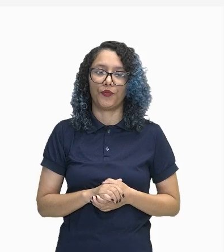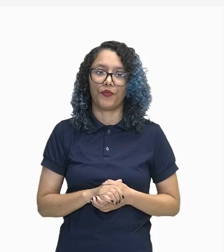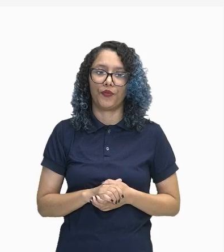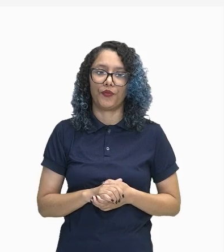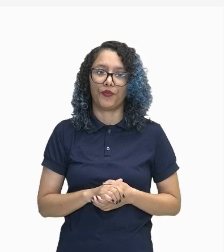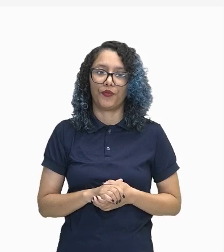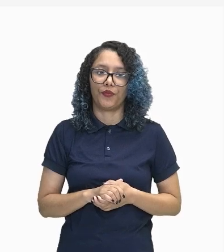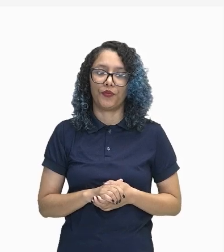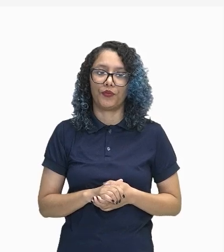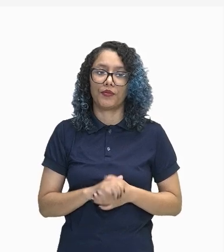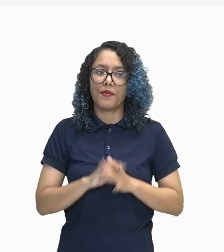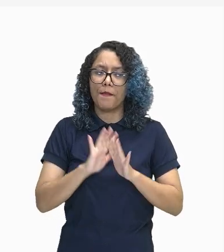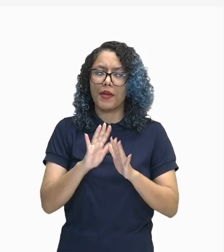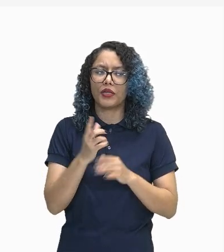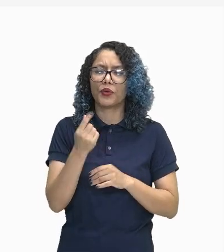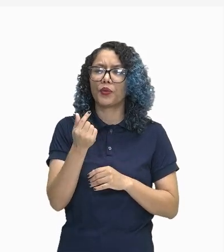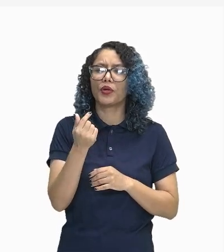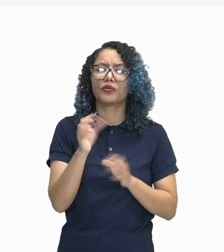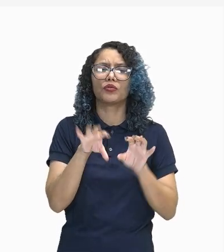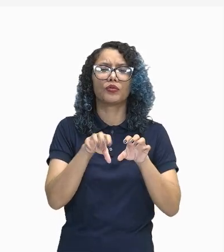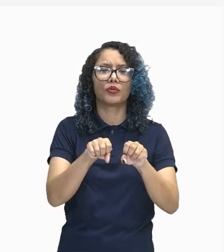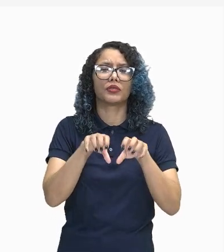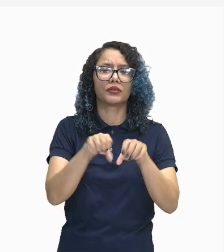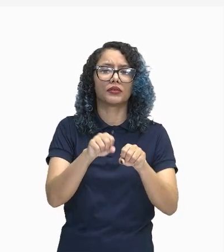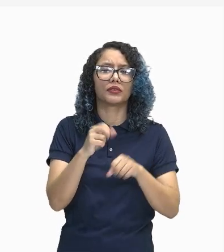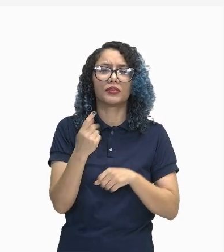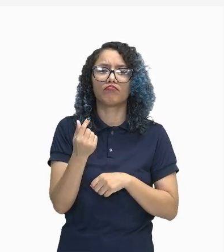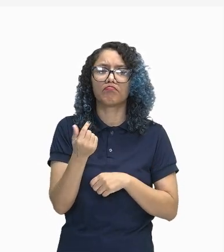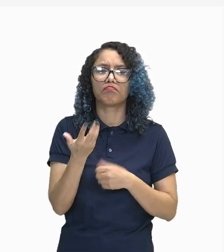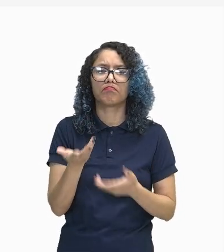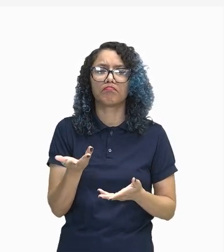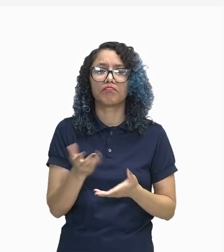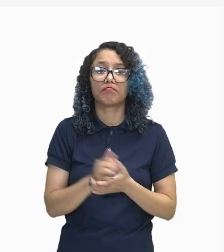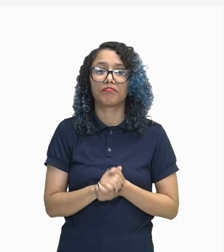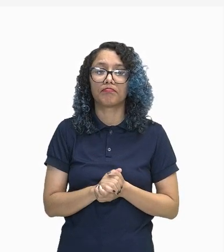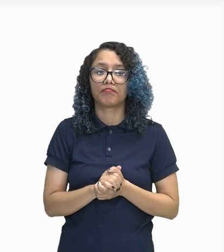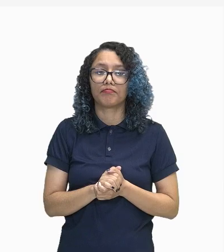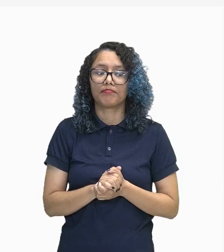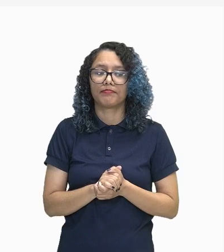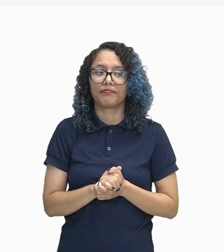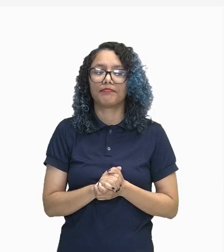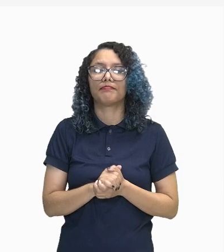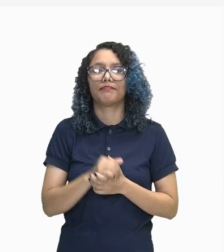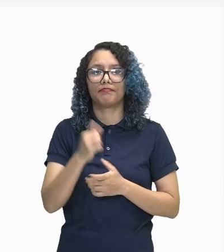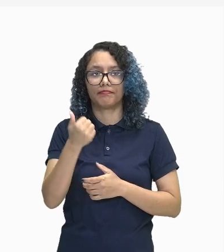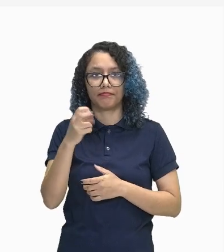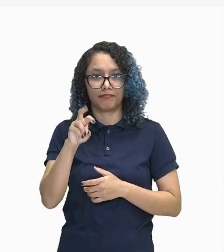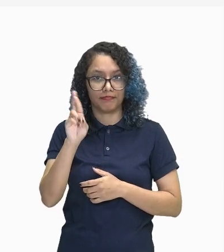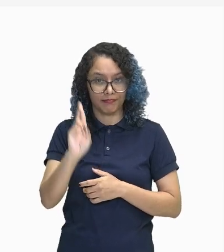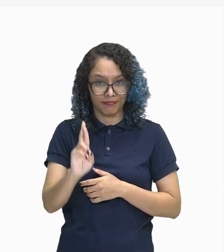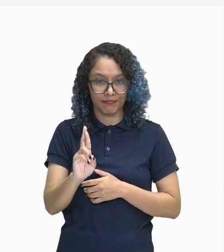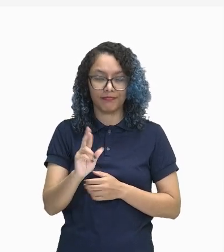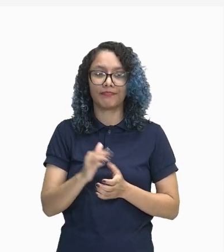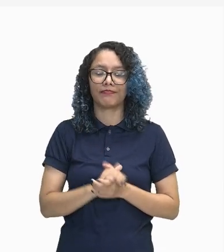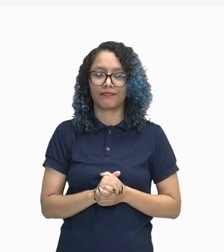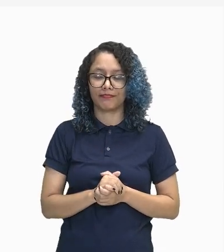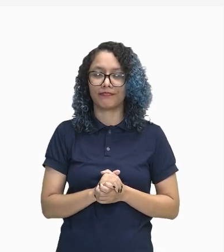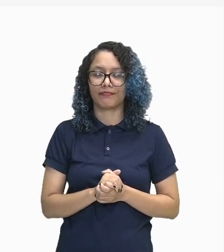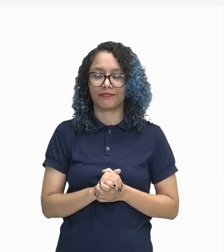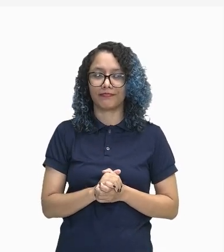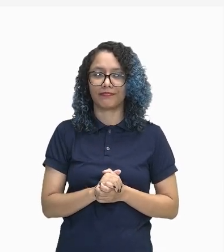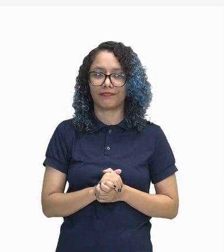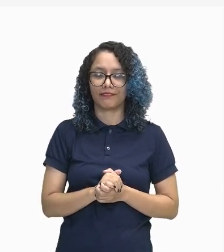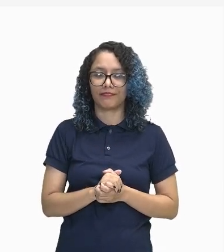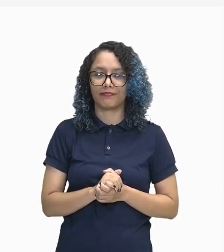Mas quanto é o custo do açaí? Quanto é que ele custa mesmo na nossa situação problema? Ele custa R$15, né? Ele custa